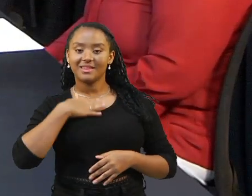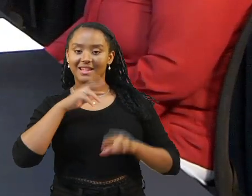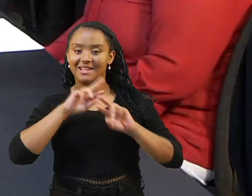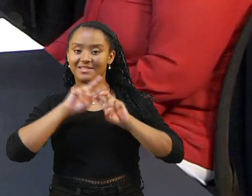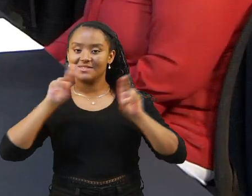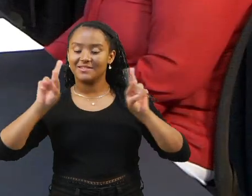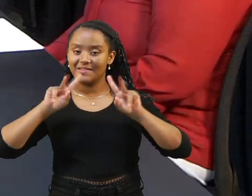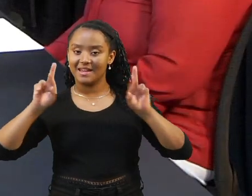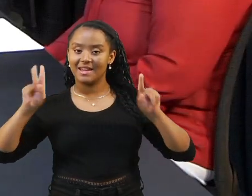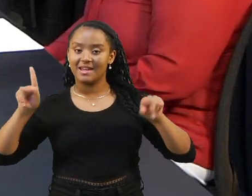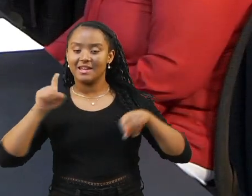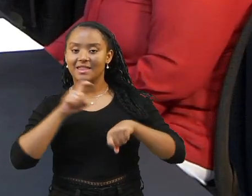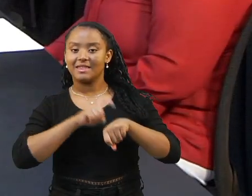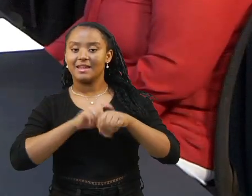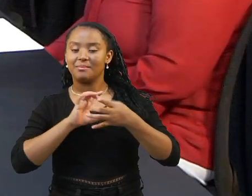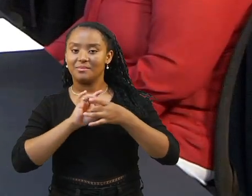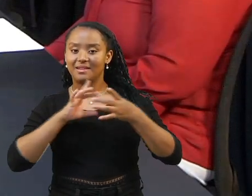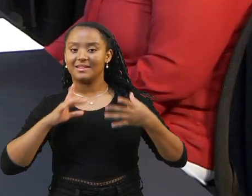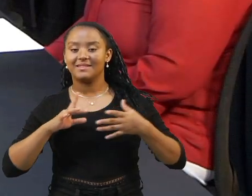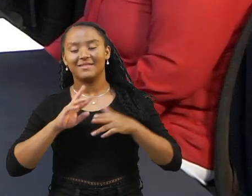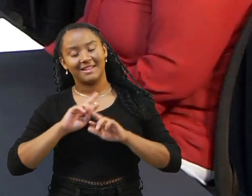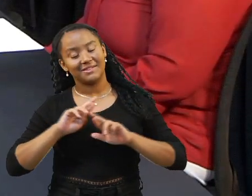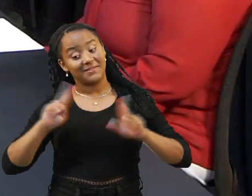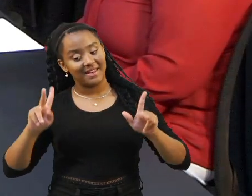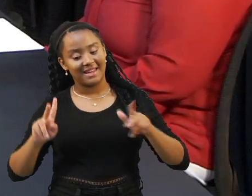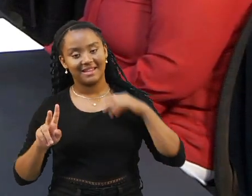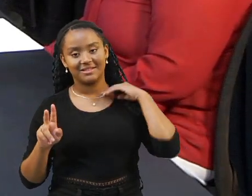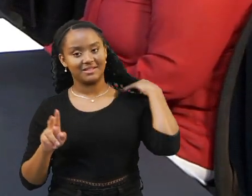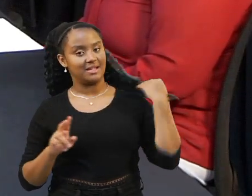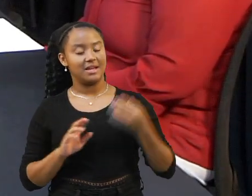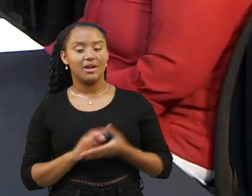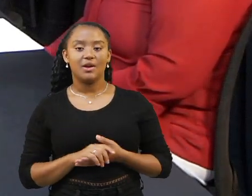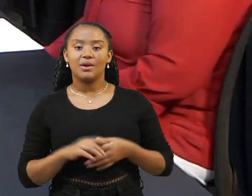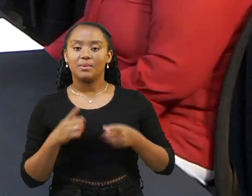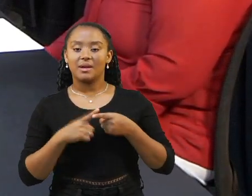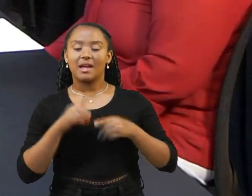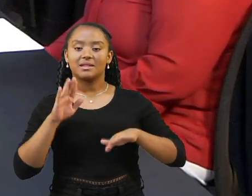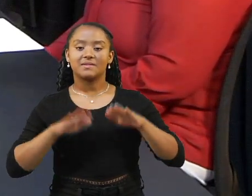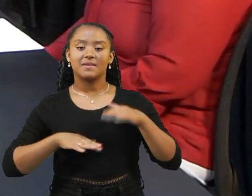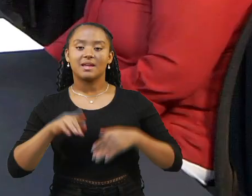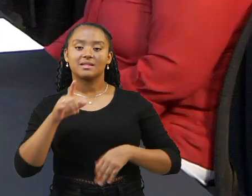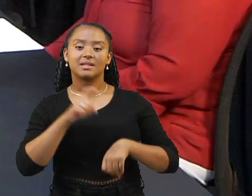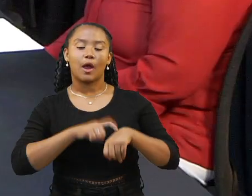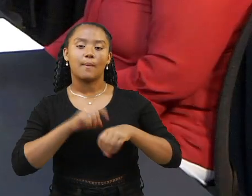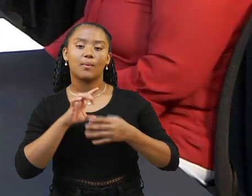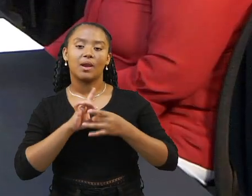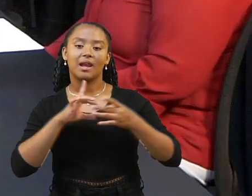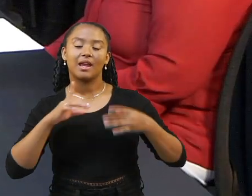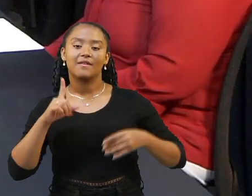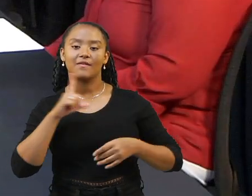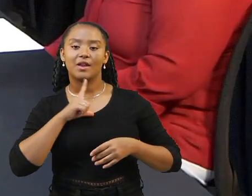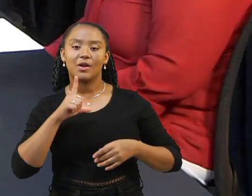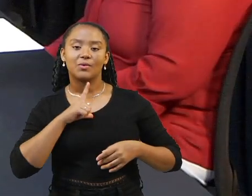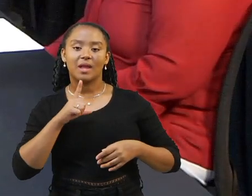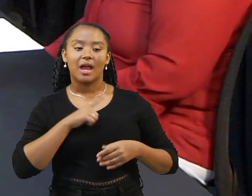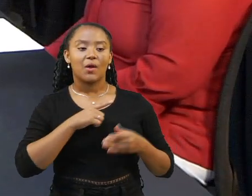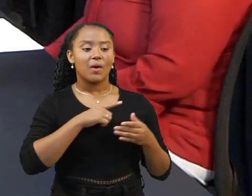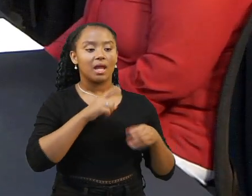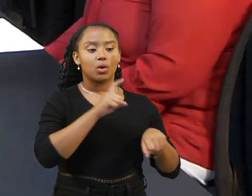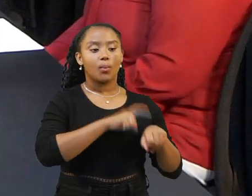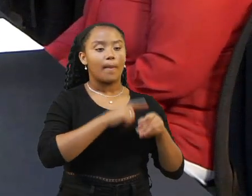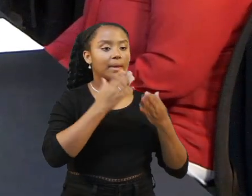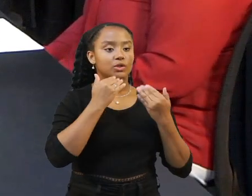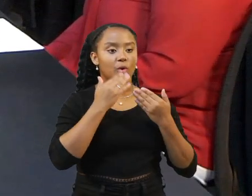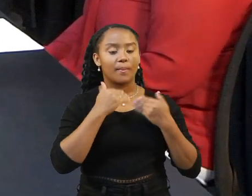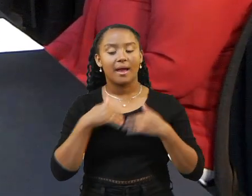Então, lazer é bem diferente de tempo livre, né? É bem diferente. Que eu posso ter um tempo